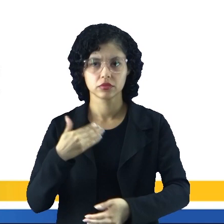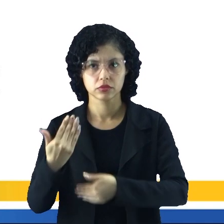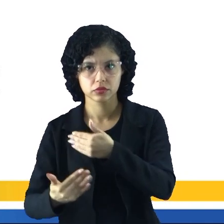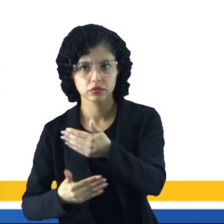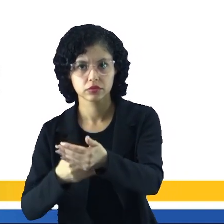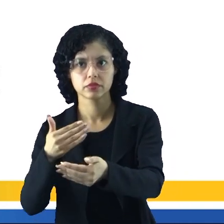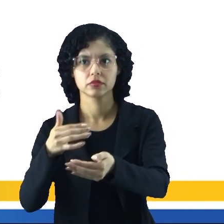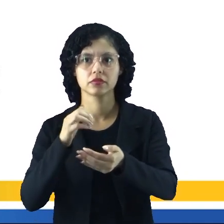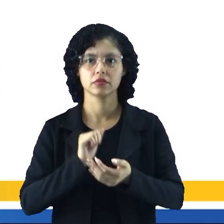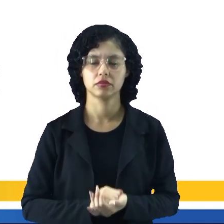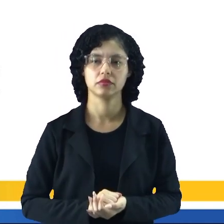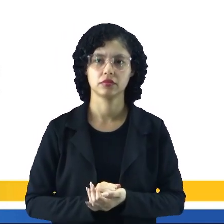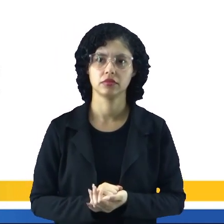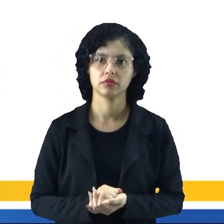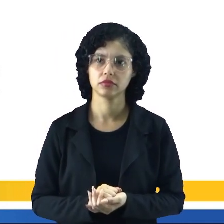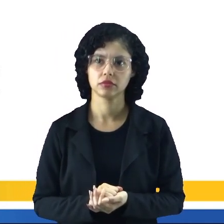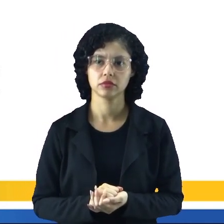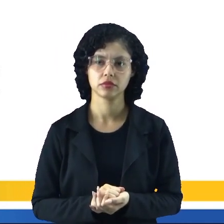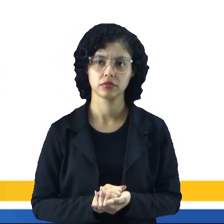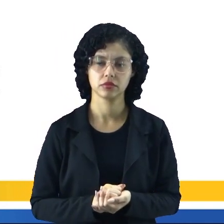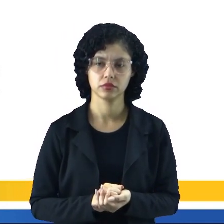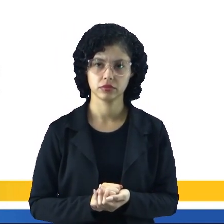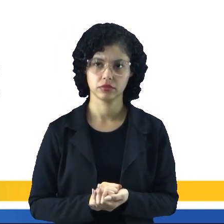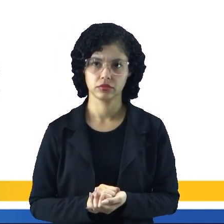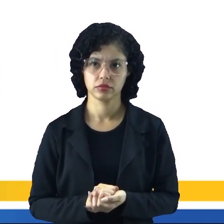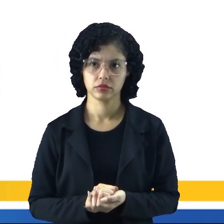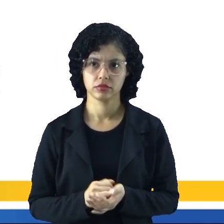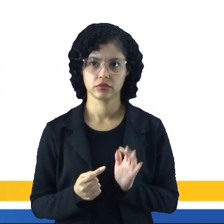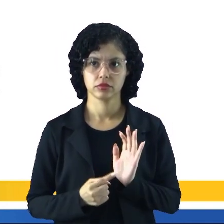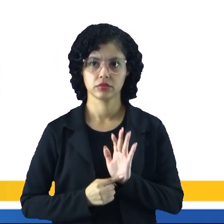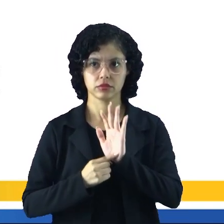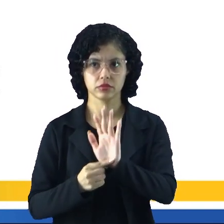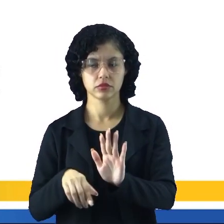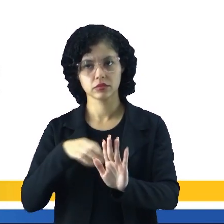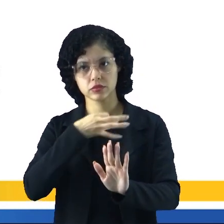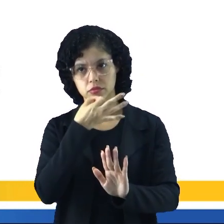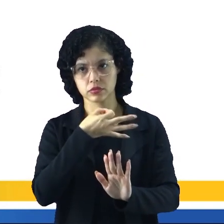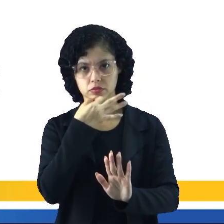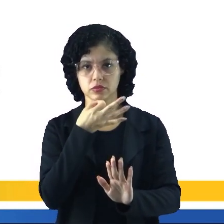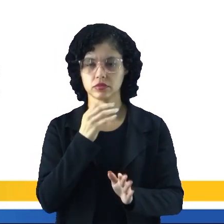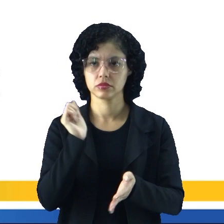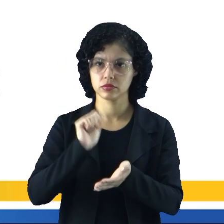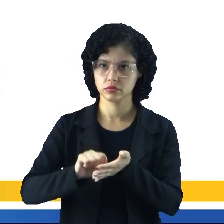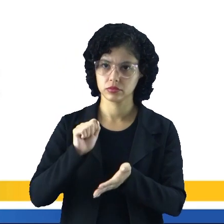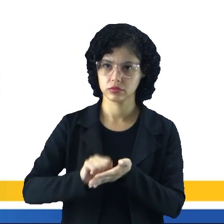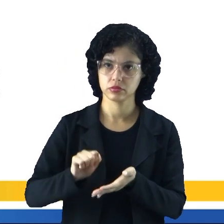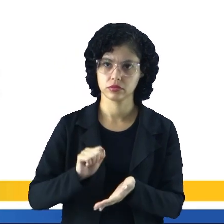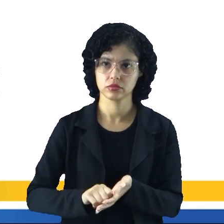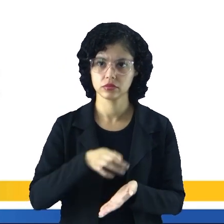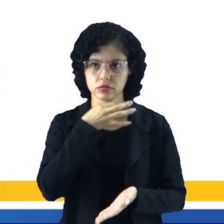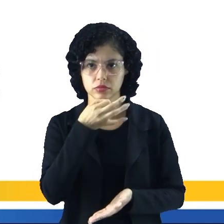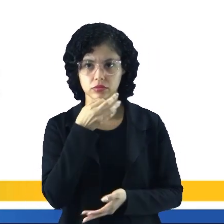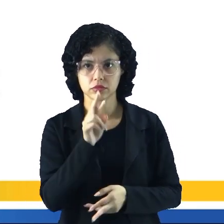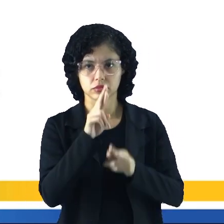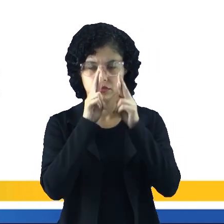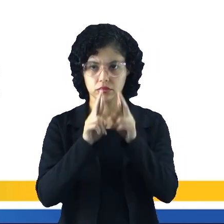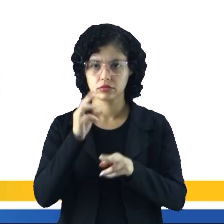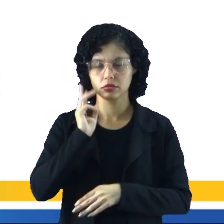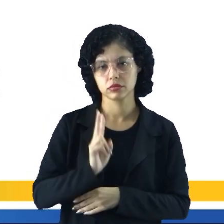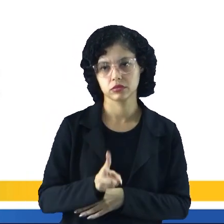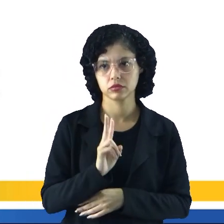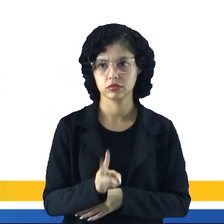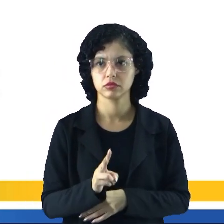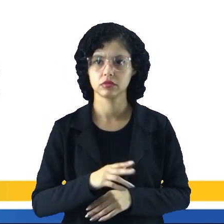na introdução deve né ser desenvolvida de forma demonstrar a opinião do escritor e